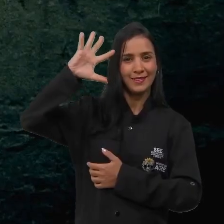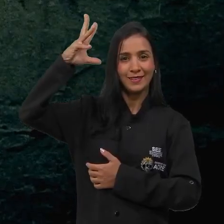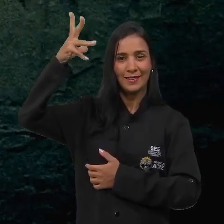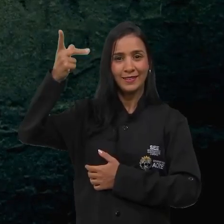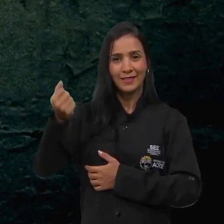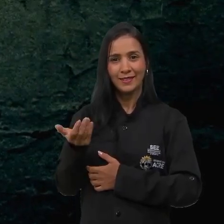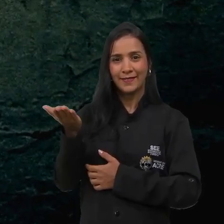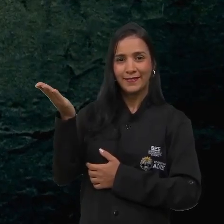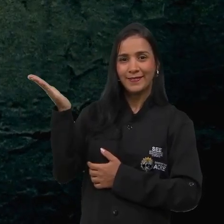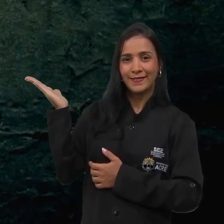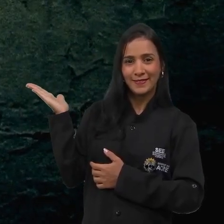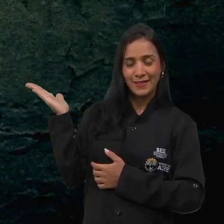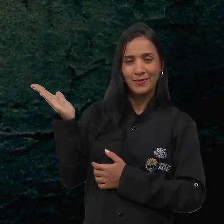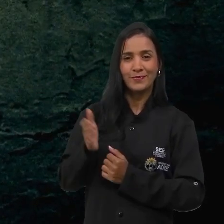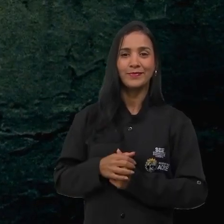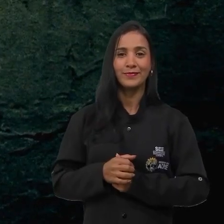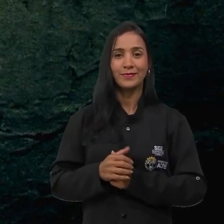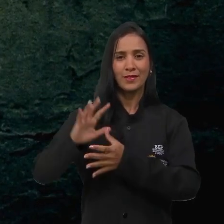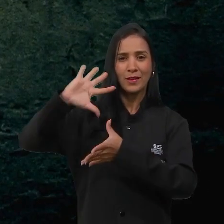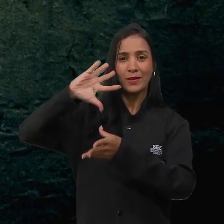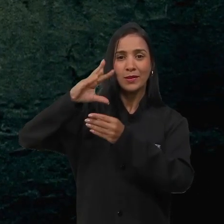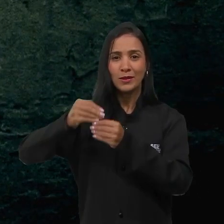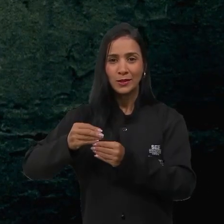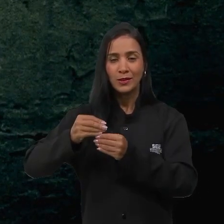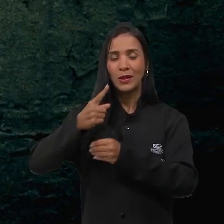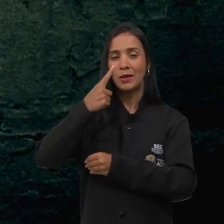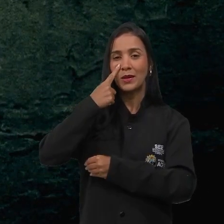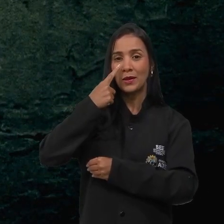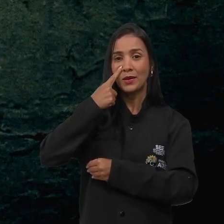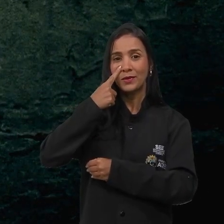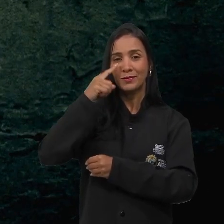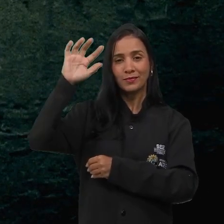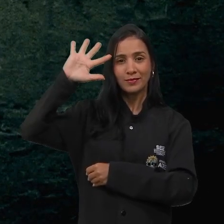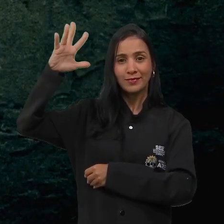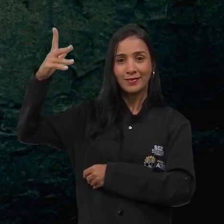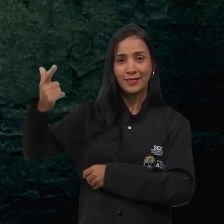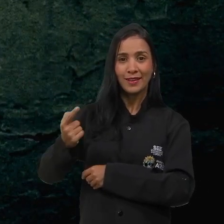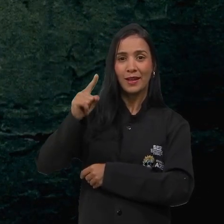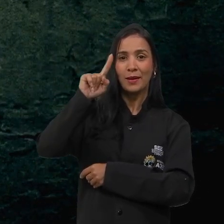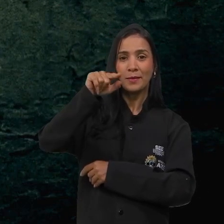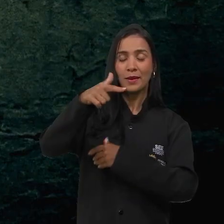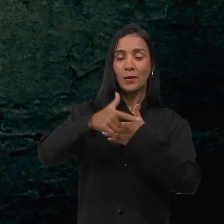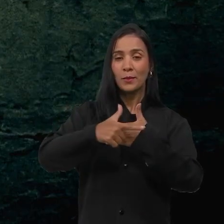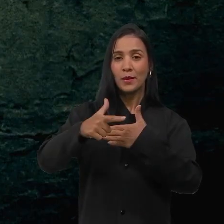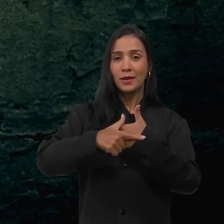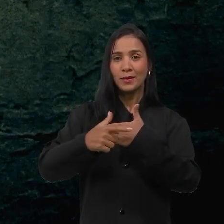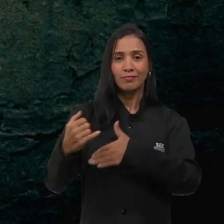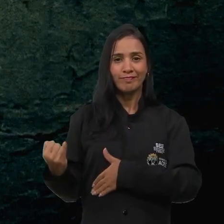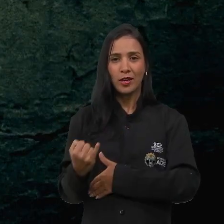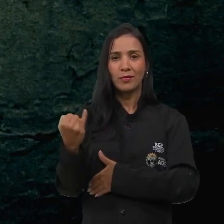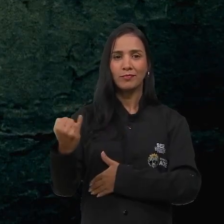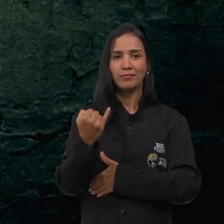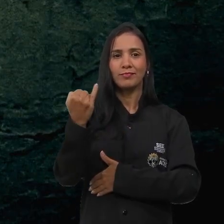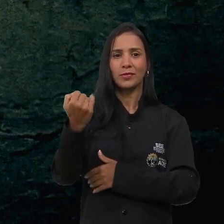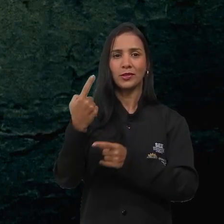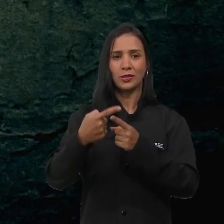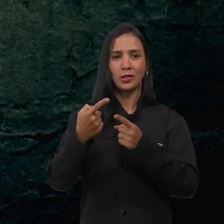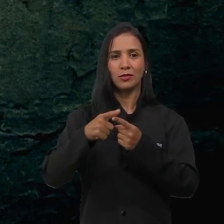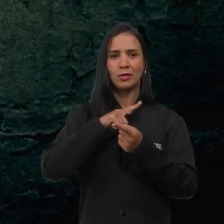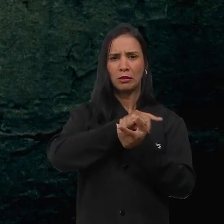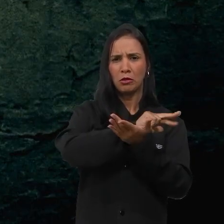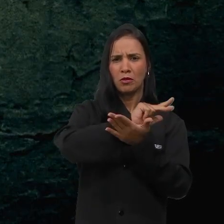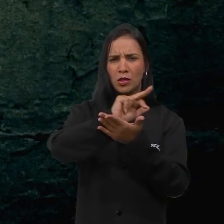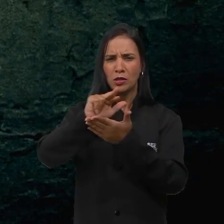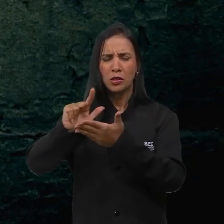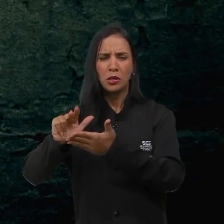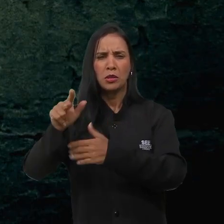mais? Em síntese, a África ocupa um papel central na nova ordem multipolar. O continente deixou